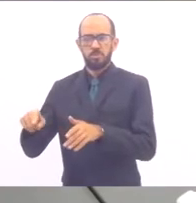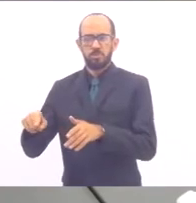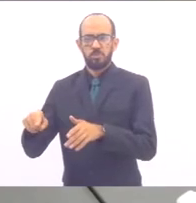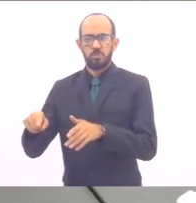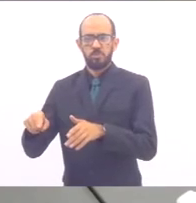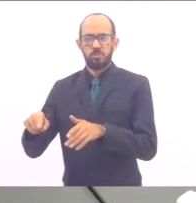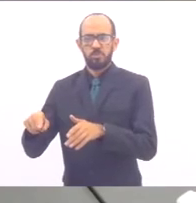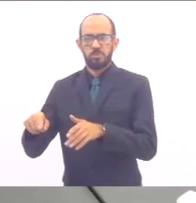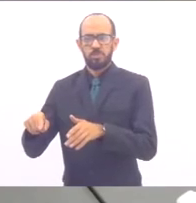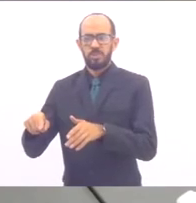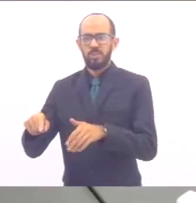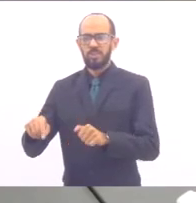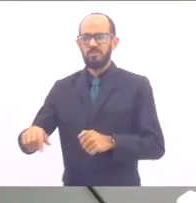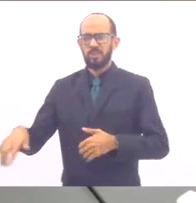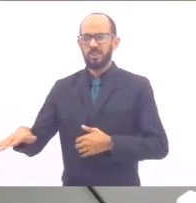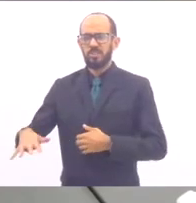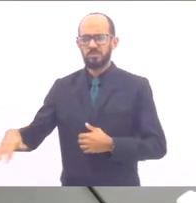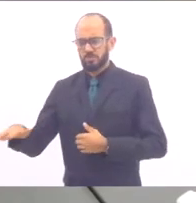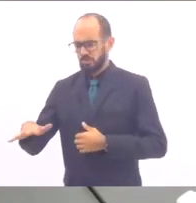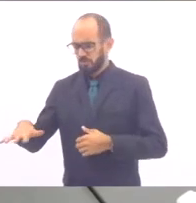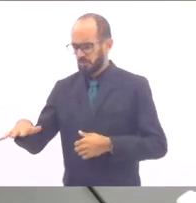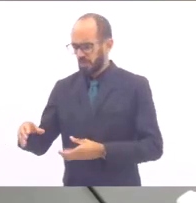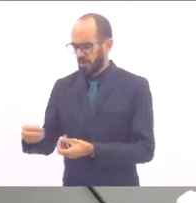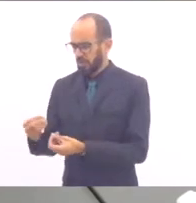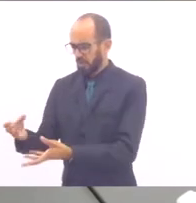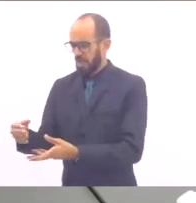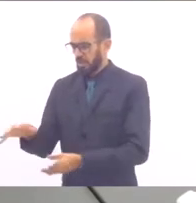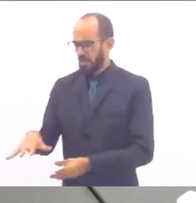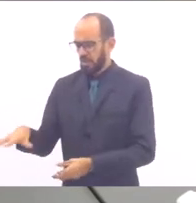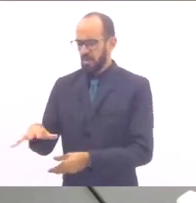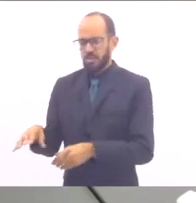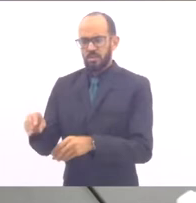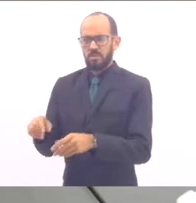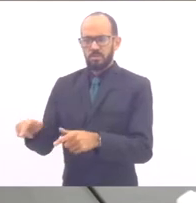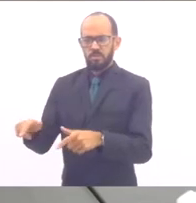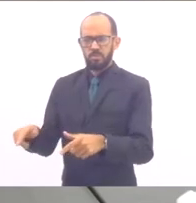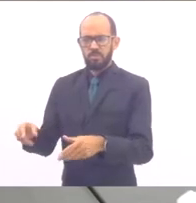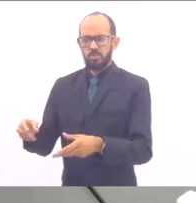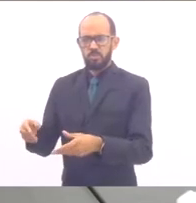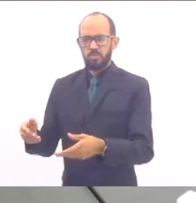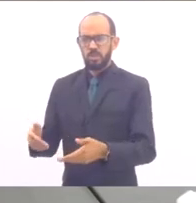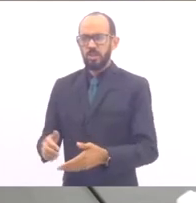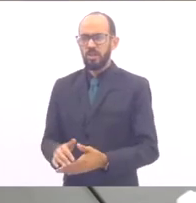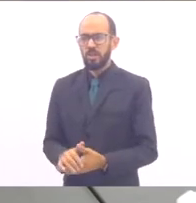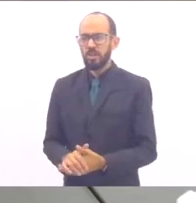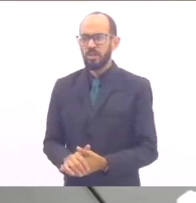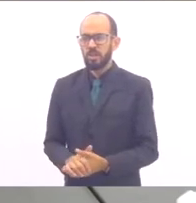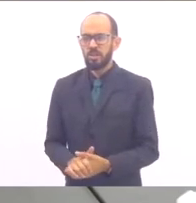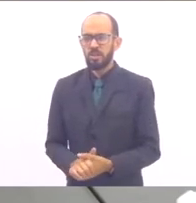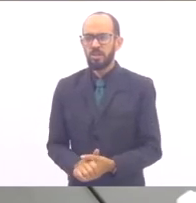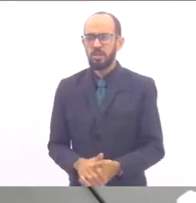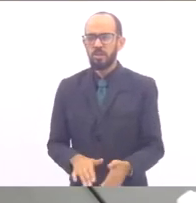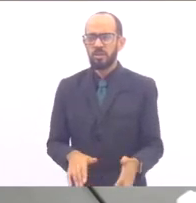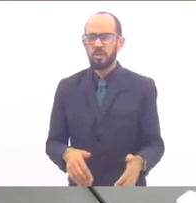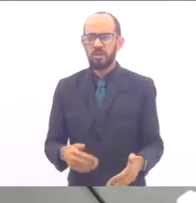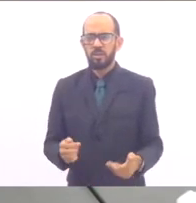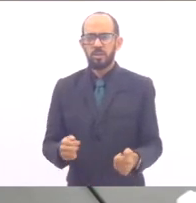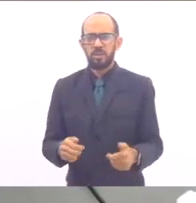vai dar área, vai dar o terreno, vai dar tudo. E o licença e a legalização. Qual é a legalização mais? Foi o IPTU, o Alvará e